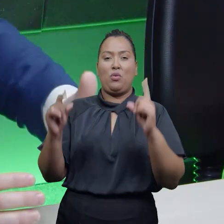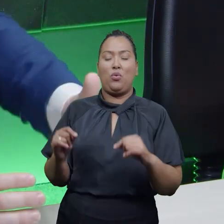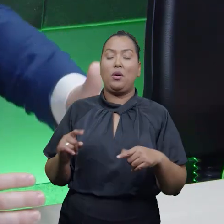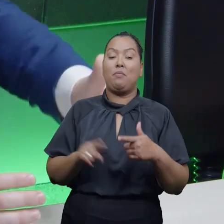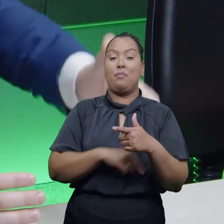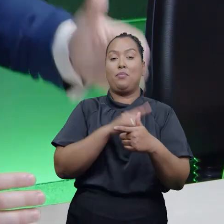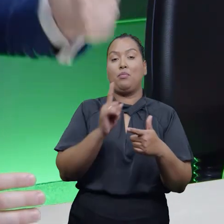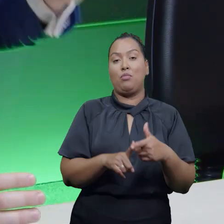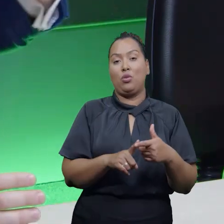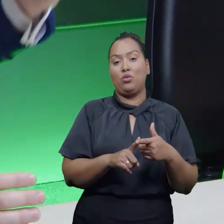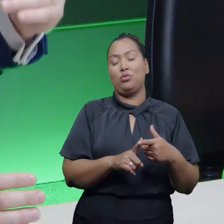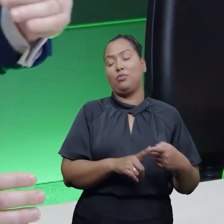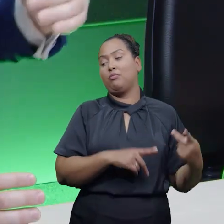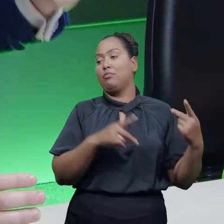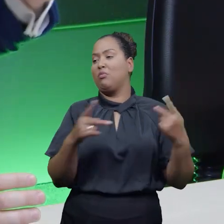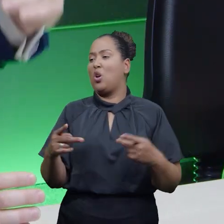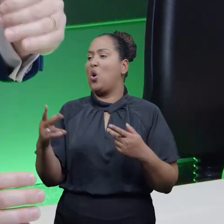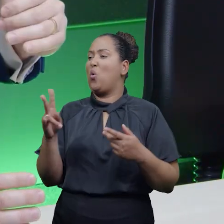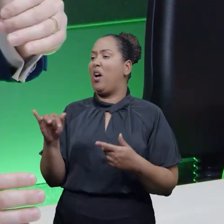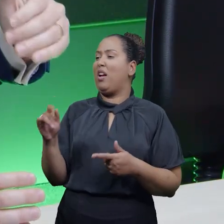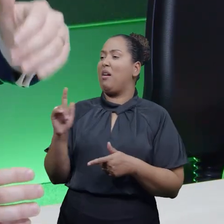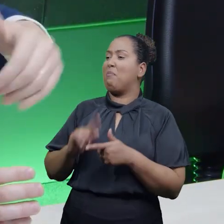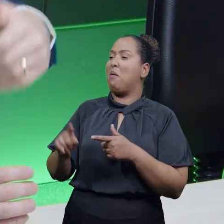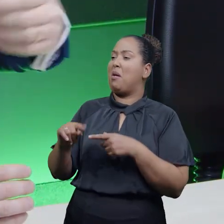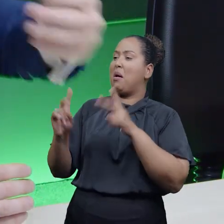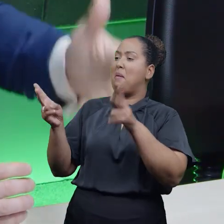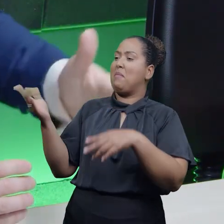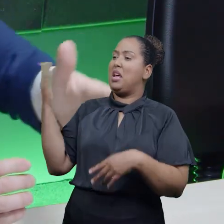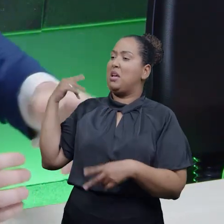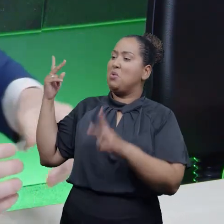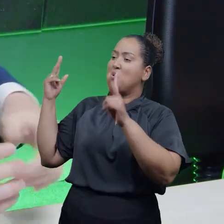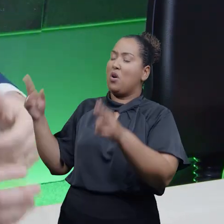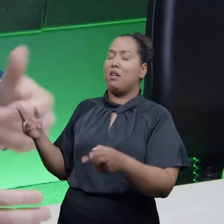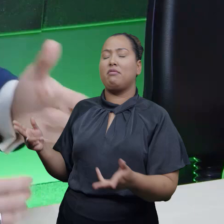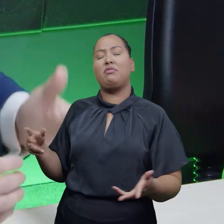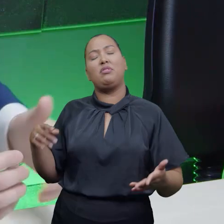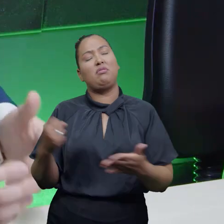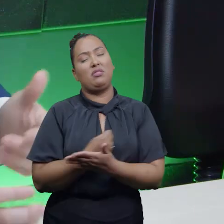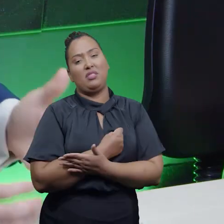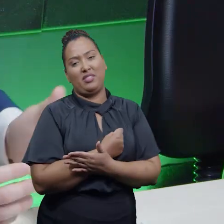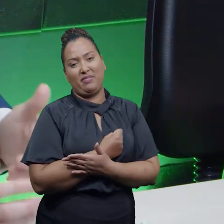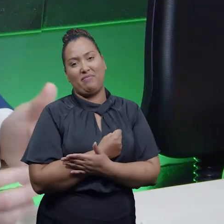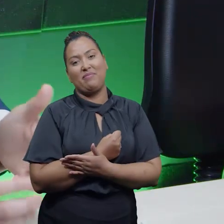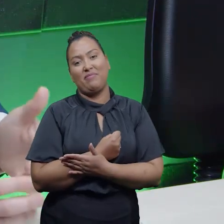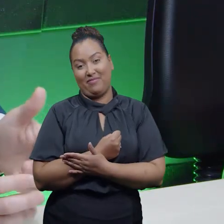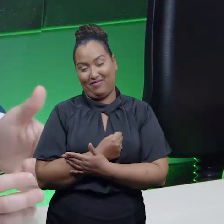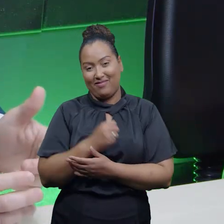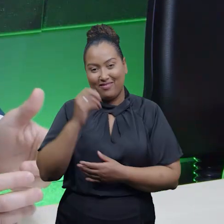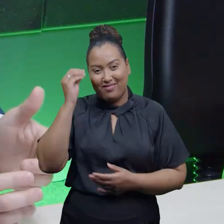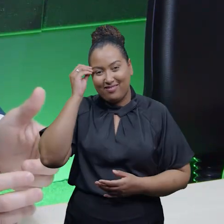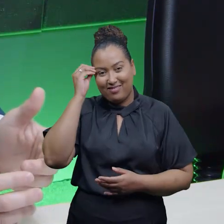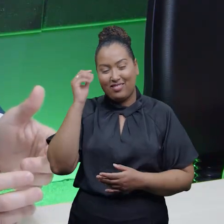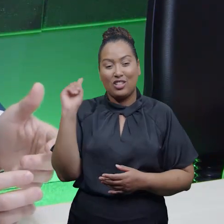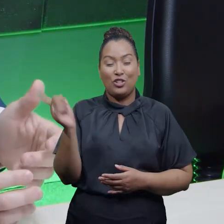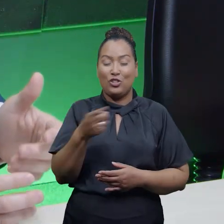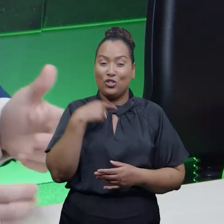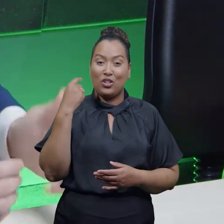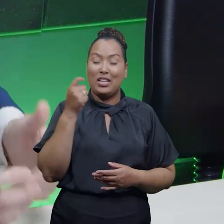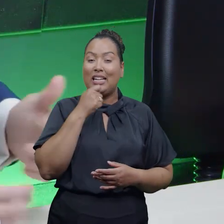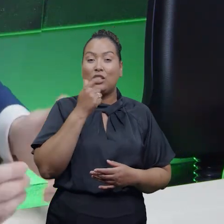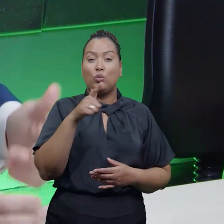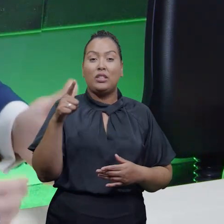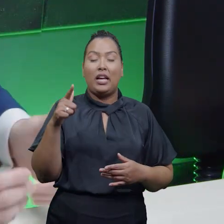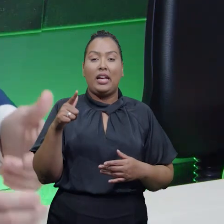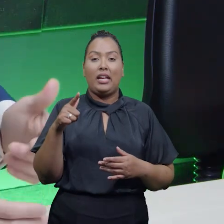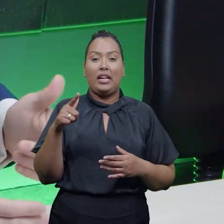na próxima visita retornam problemas que já tinham sido resolvidos e desaparecem outros. Então, nós também não temos uma estrutura